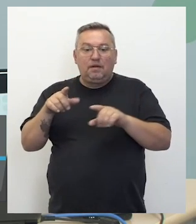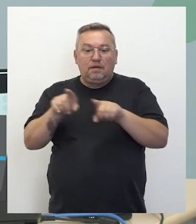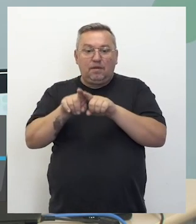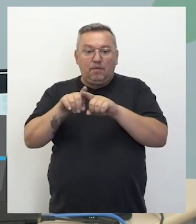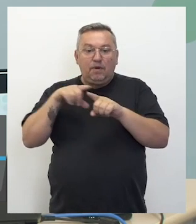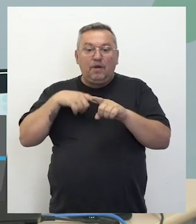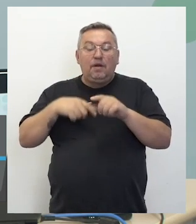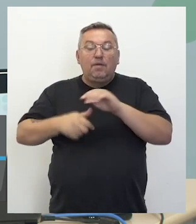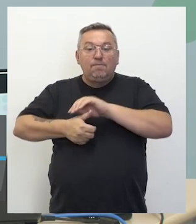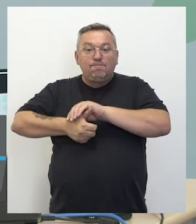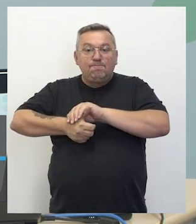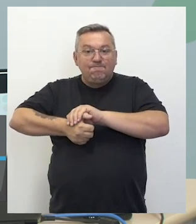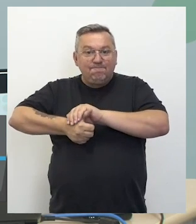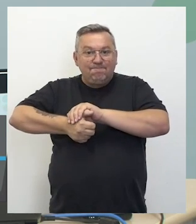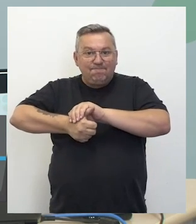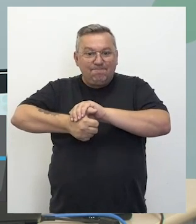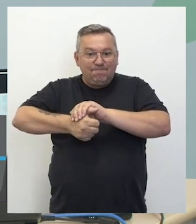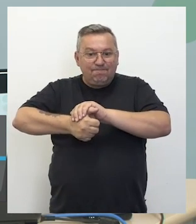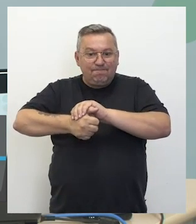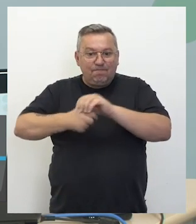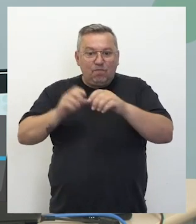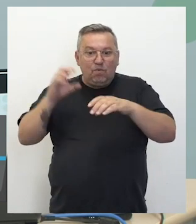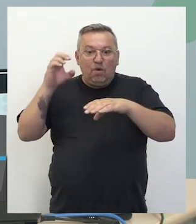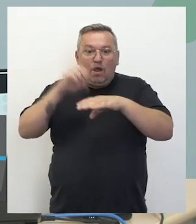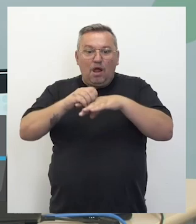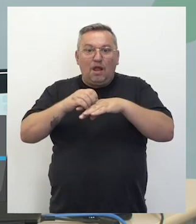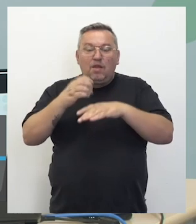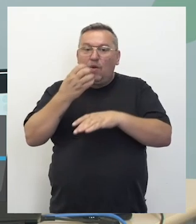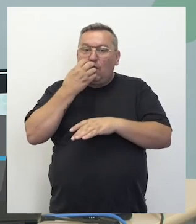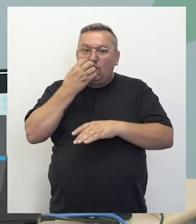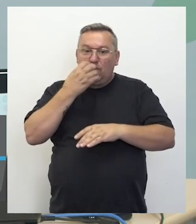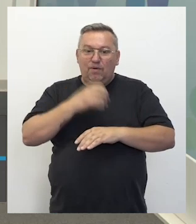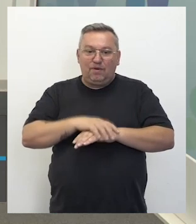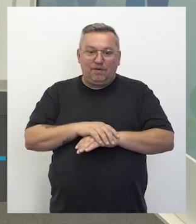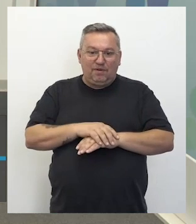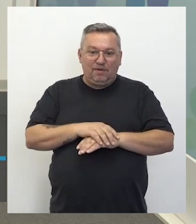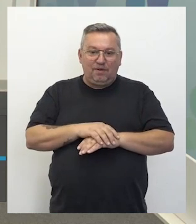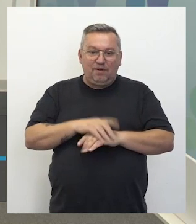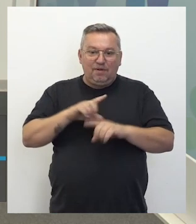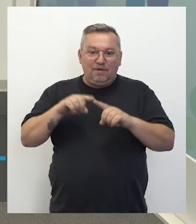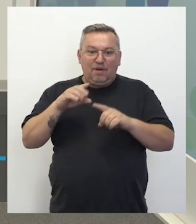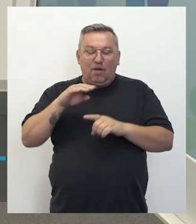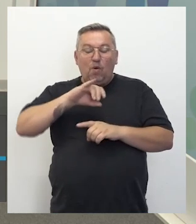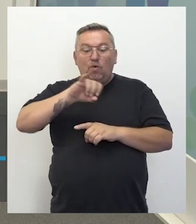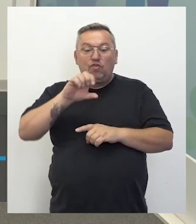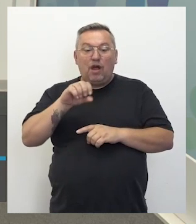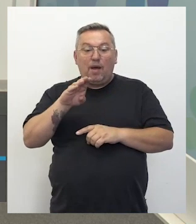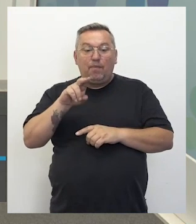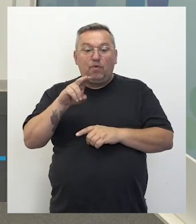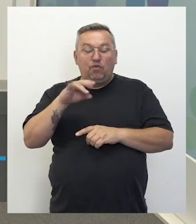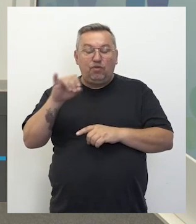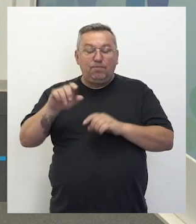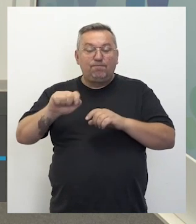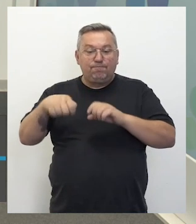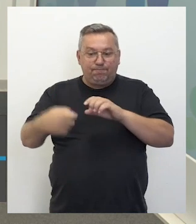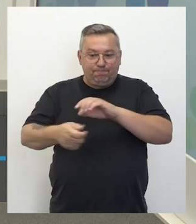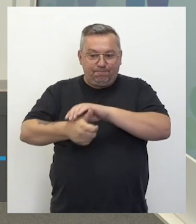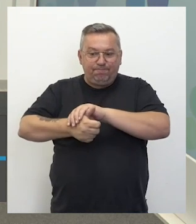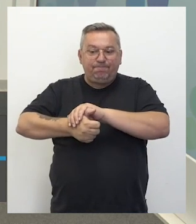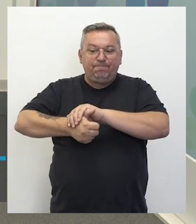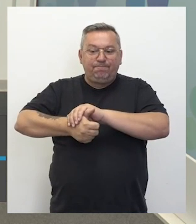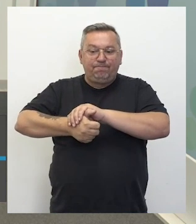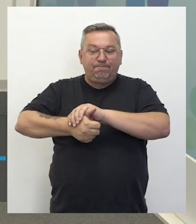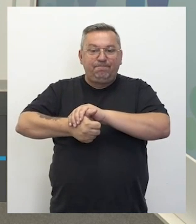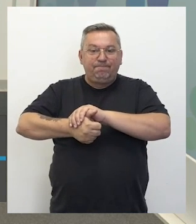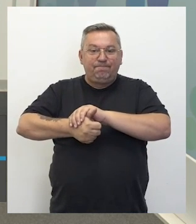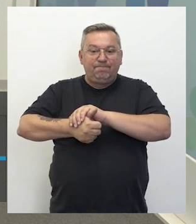de tartaruga terrestre que morde até o cachorro da casa. Tartaruga terrestre não são aqueles jabutis? Isso, jabutis, exatamente. Né? Na verdade,